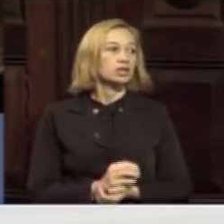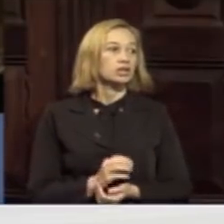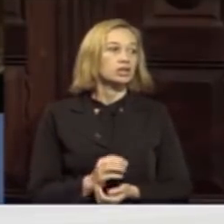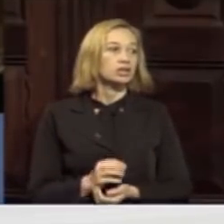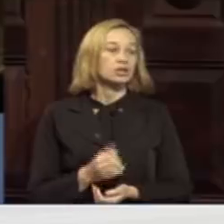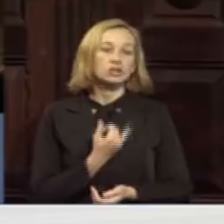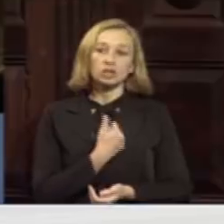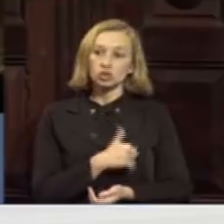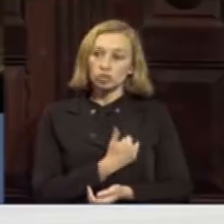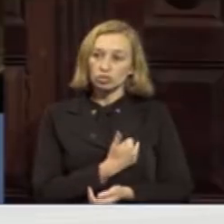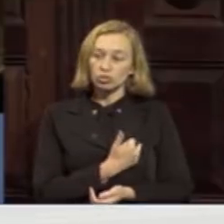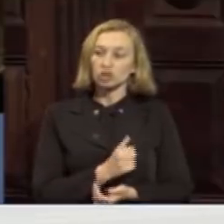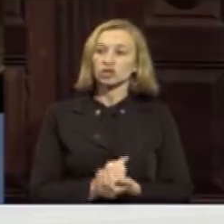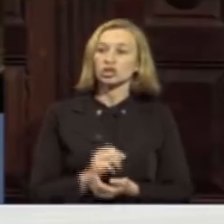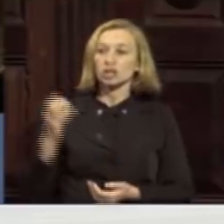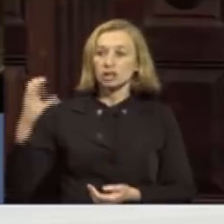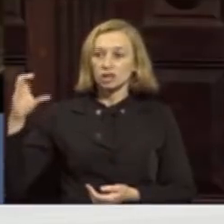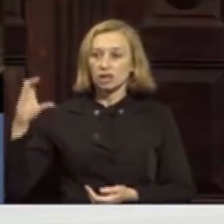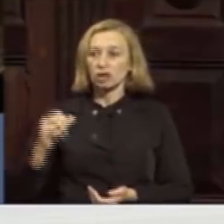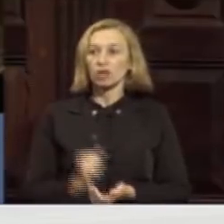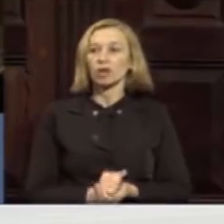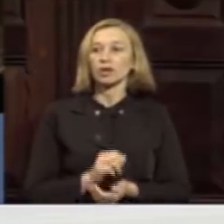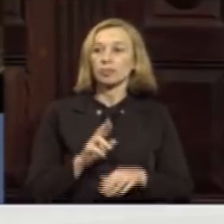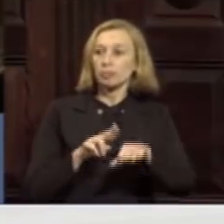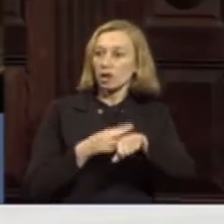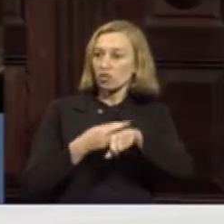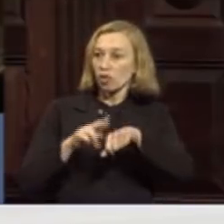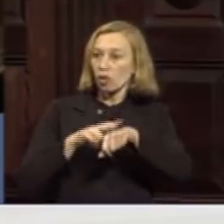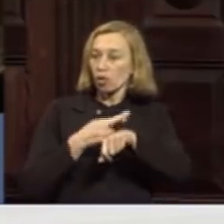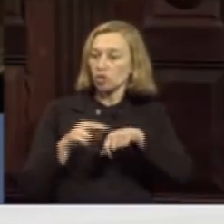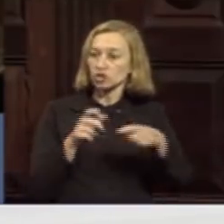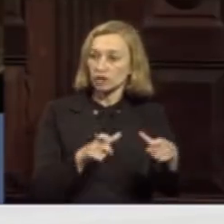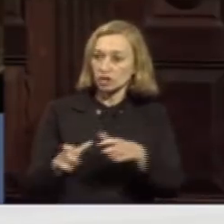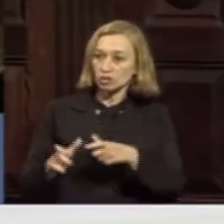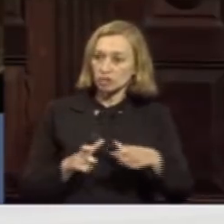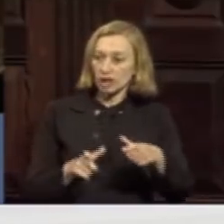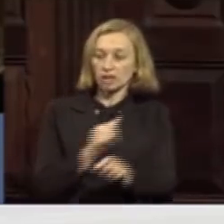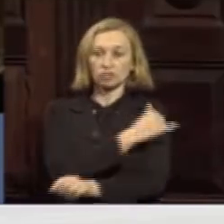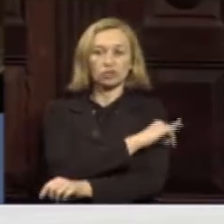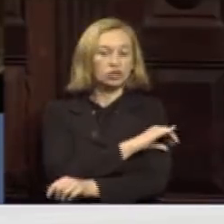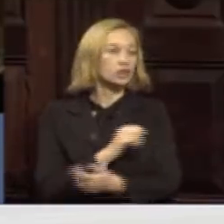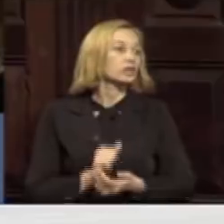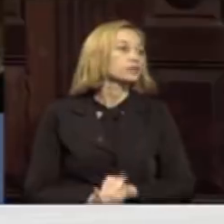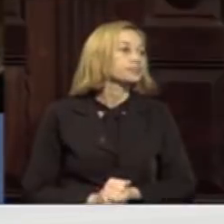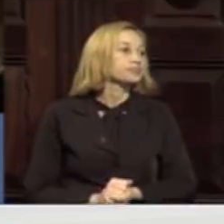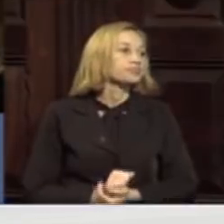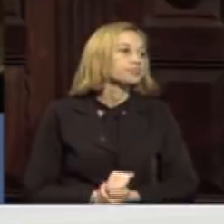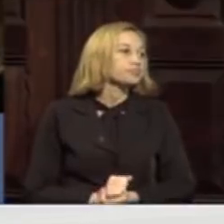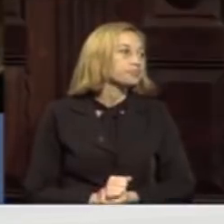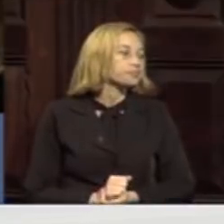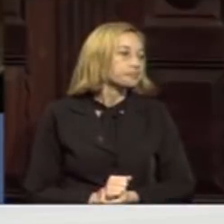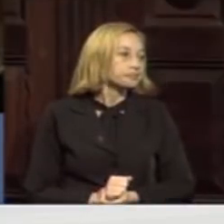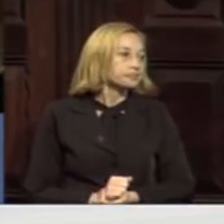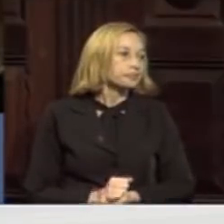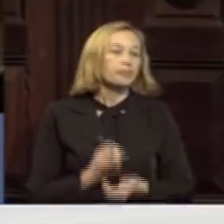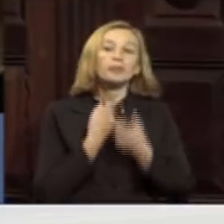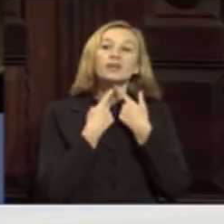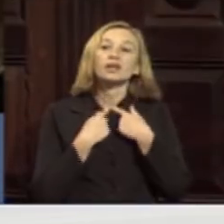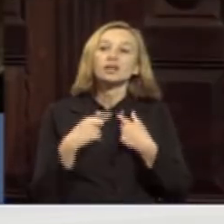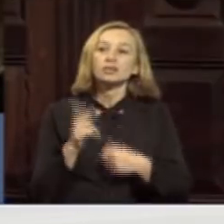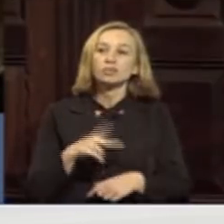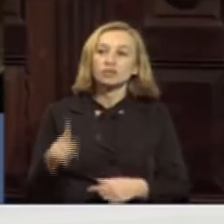Niterói, felizmente. Por isso, o primeiro aspecto dessa abordagem é positiva, desejando ao